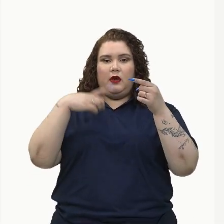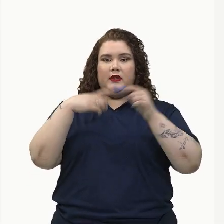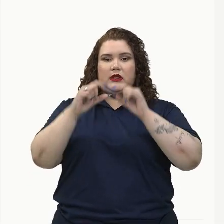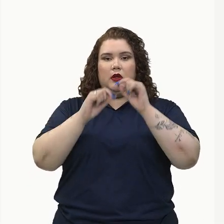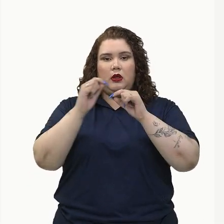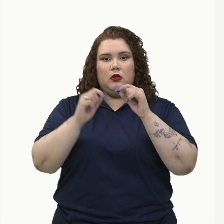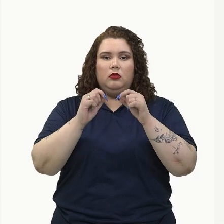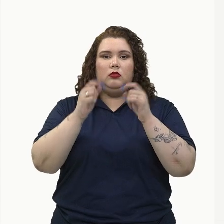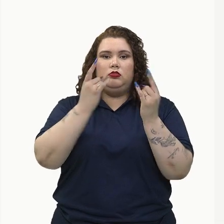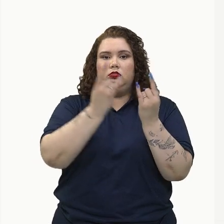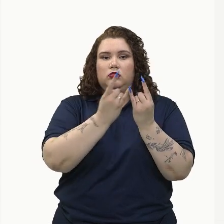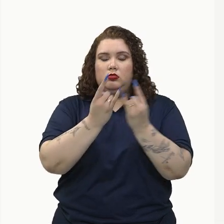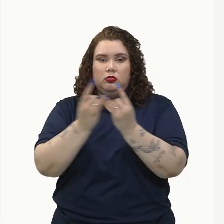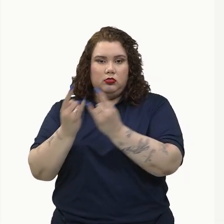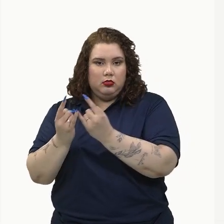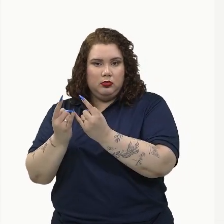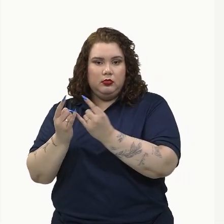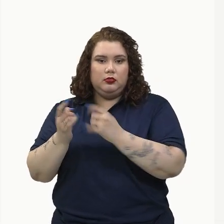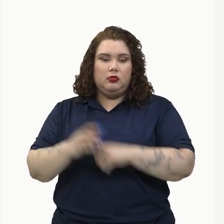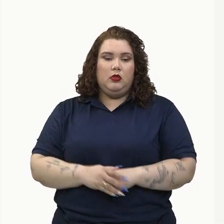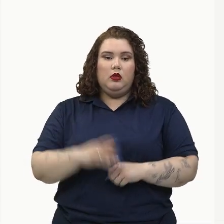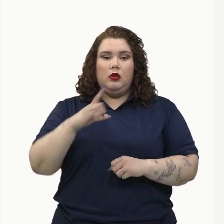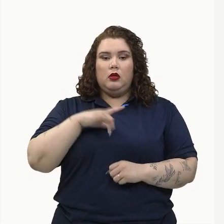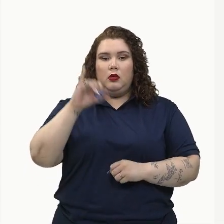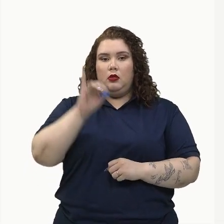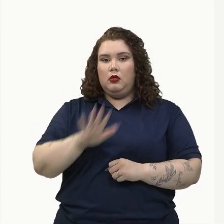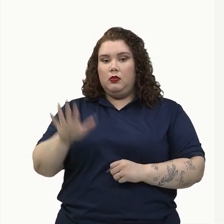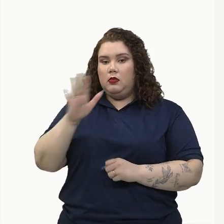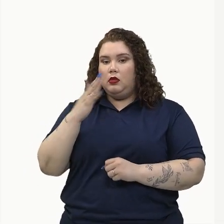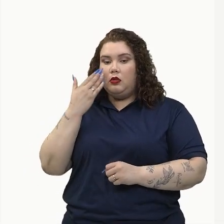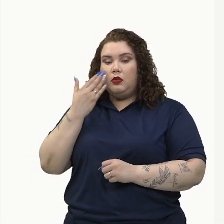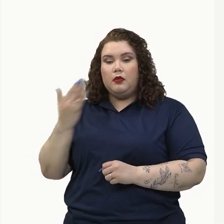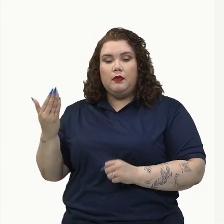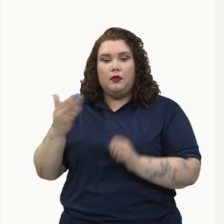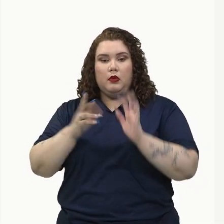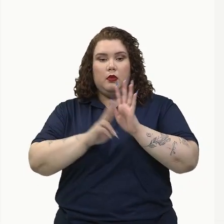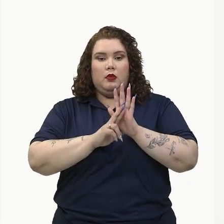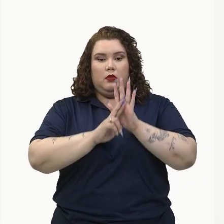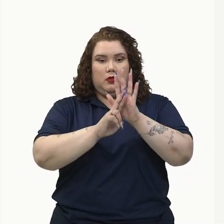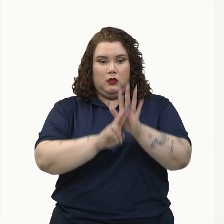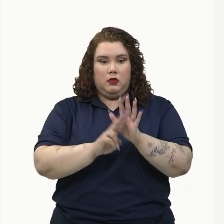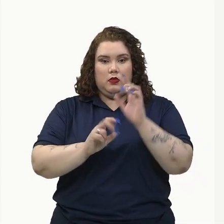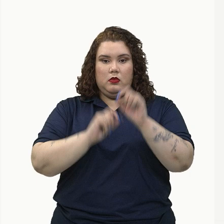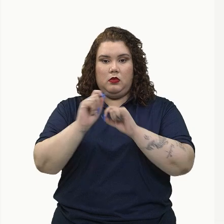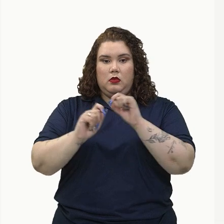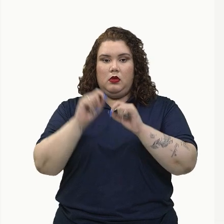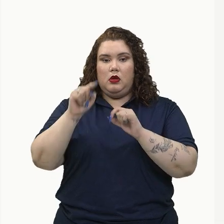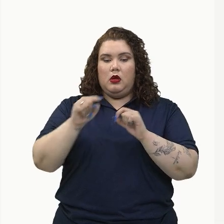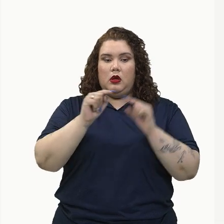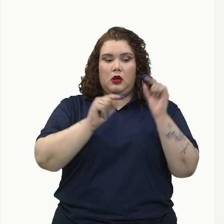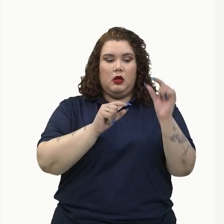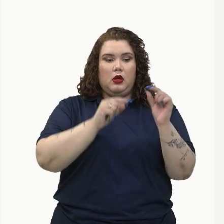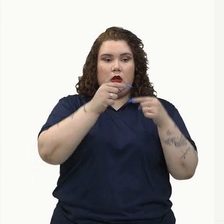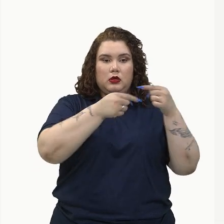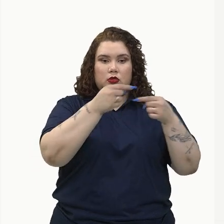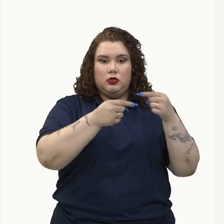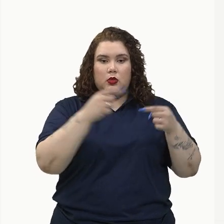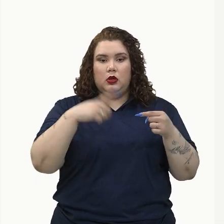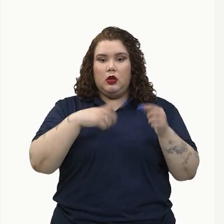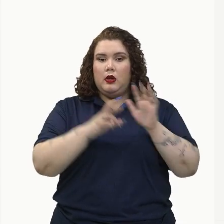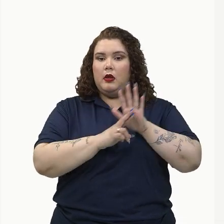já vê uma figura com a representação dos resistores em um circuito elétrico, a maneira com que se representa, né, no